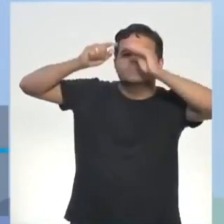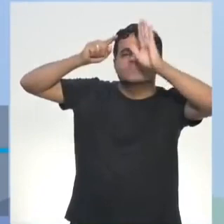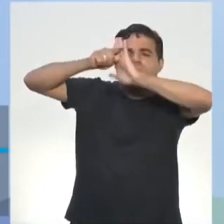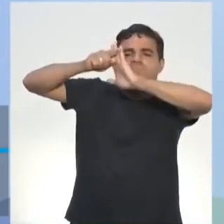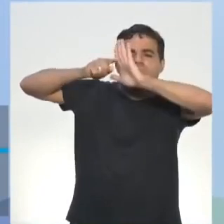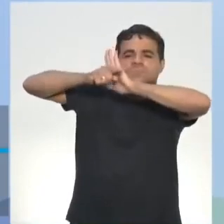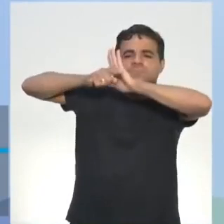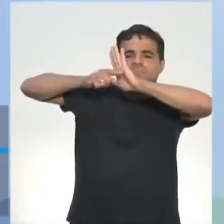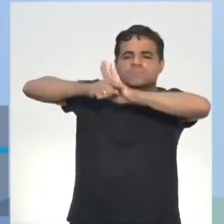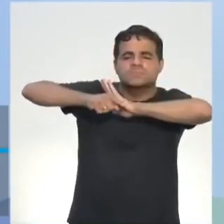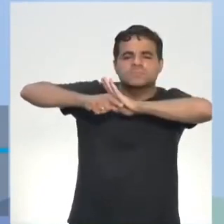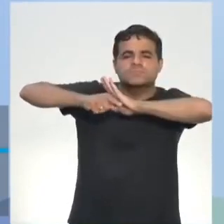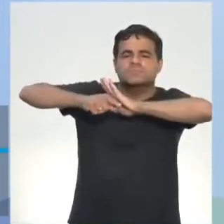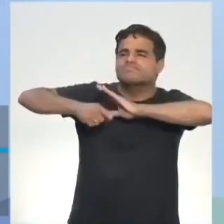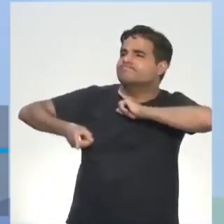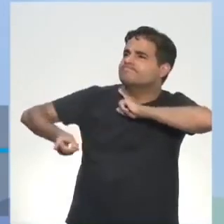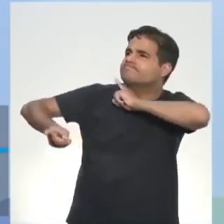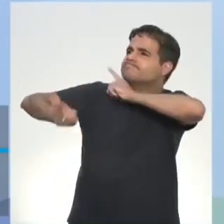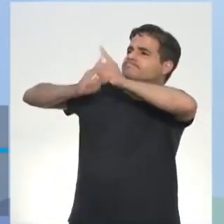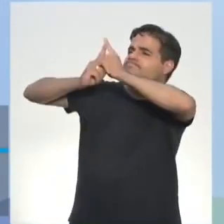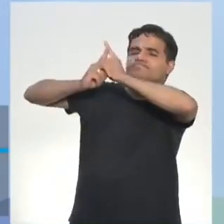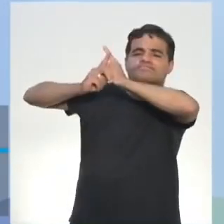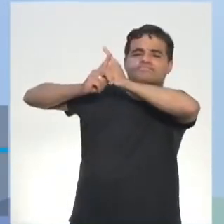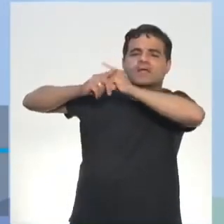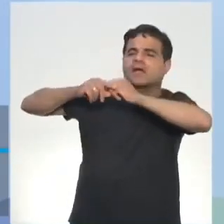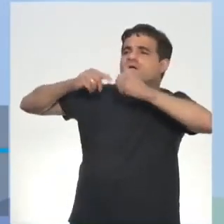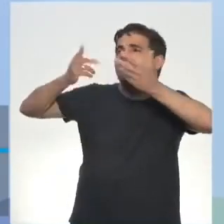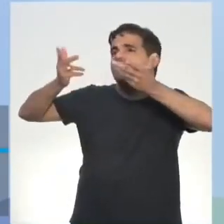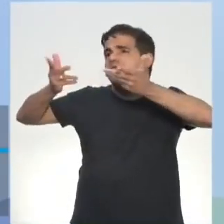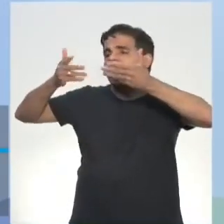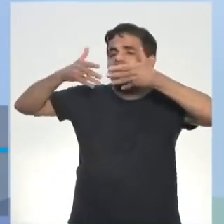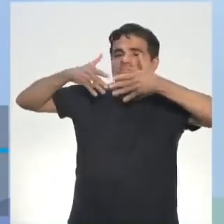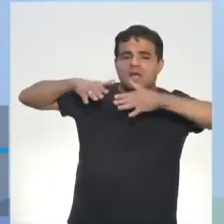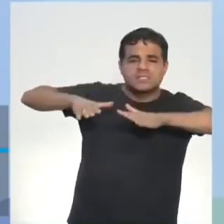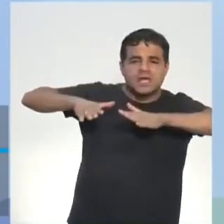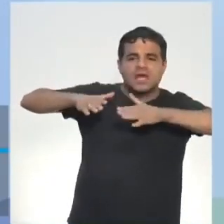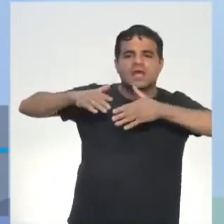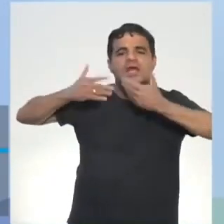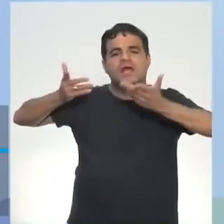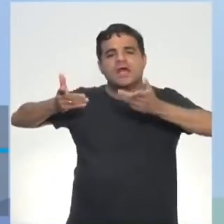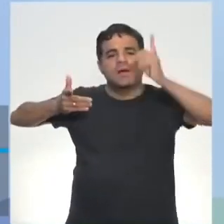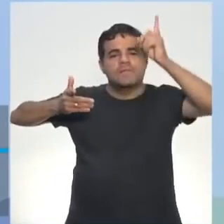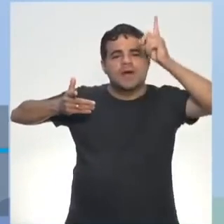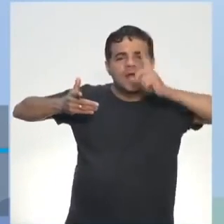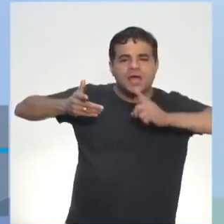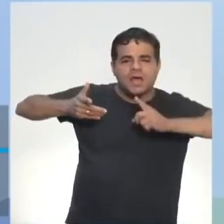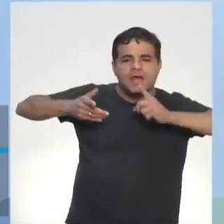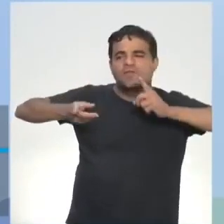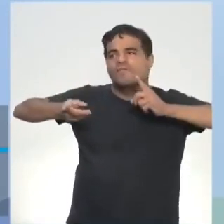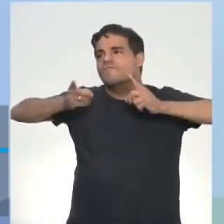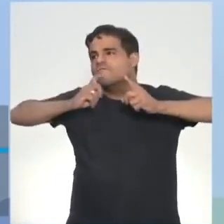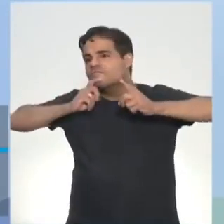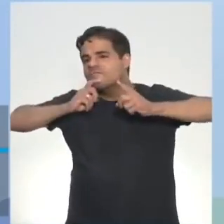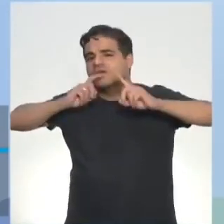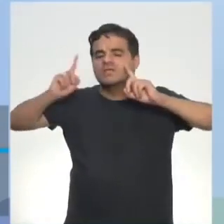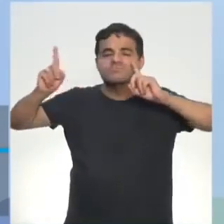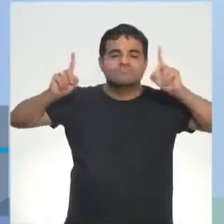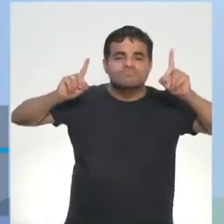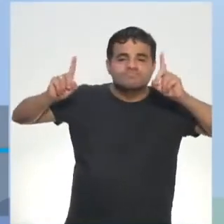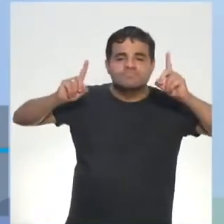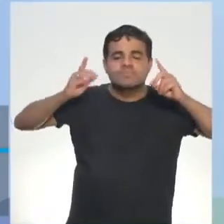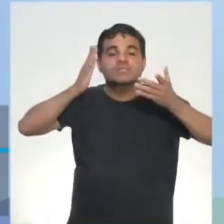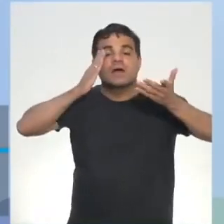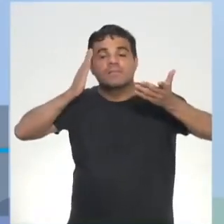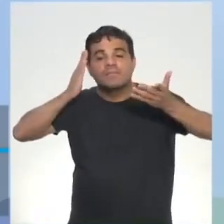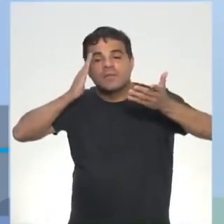questões de identificar se vai nascer, né, amarelo, se vai nascer verde, né? Para a